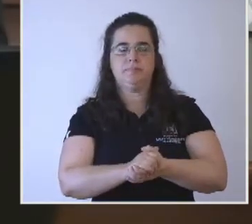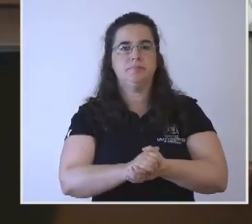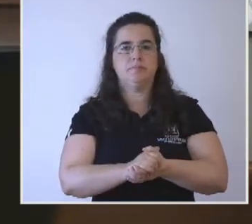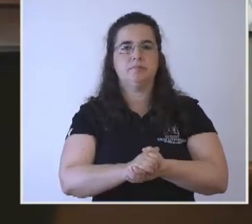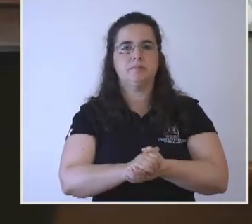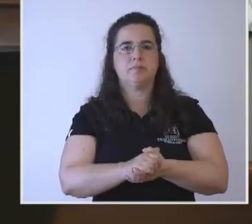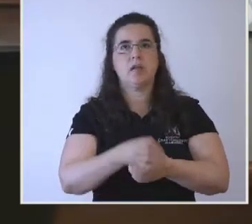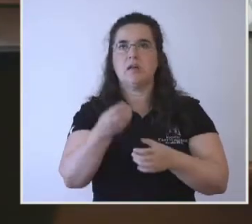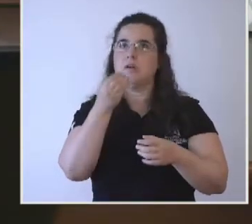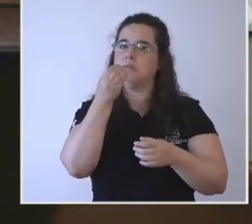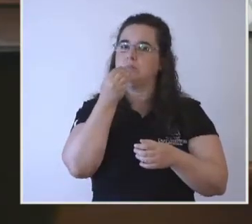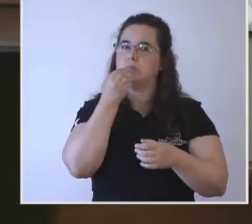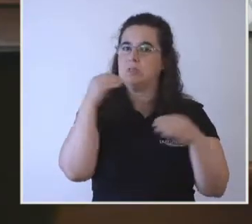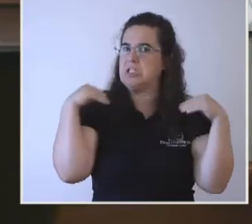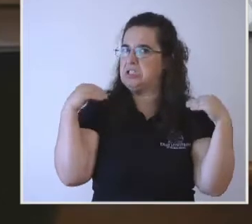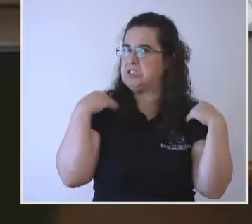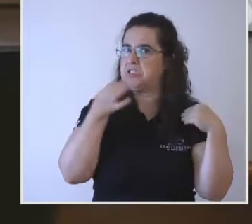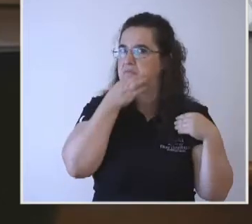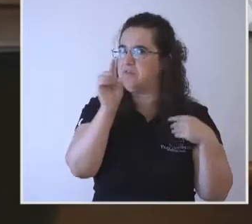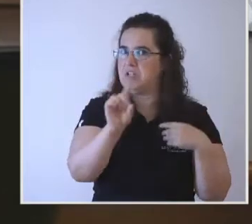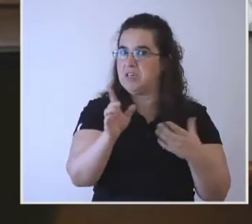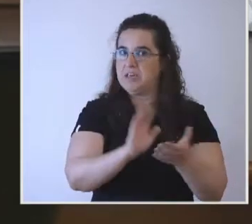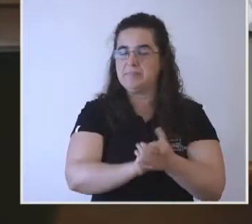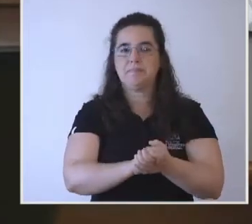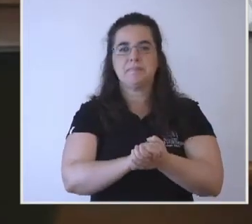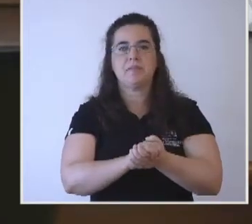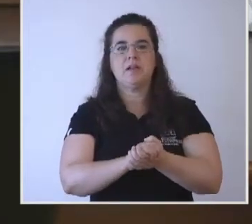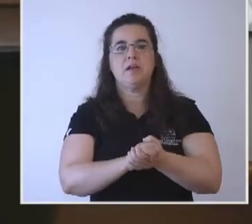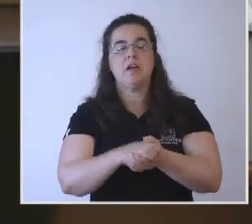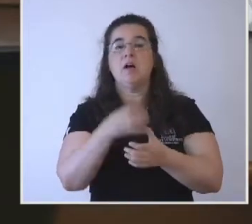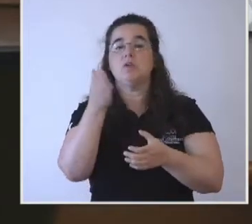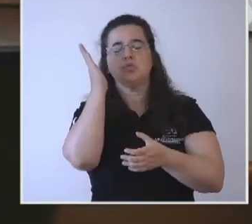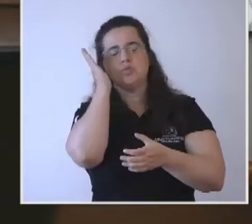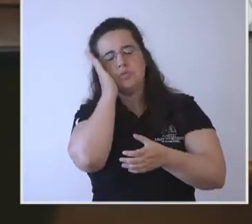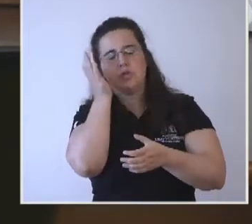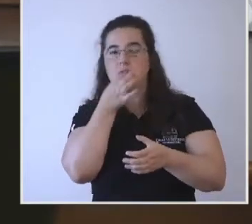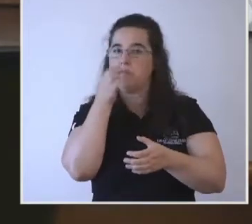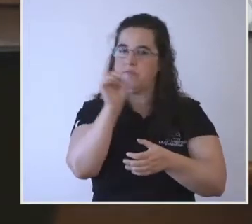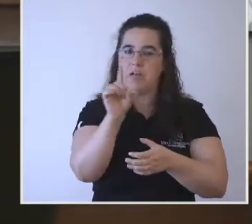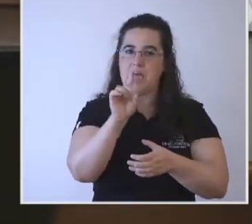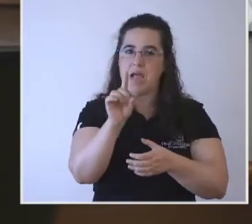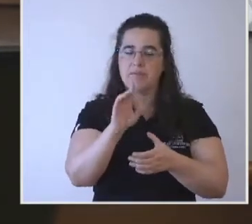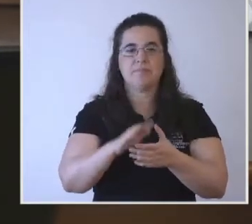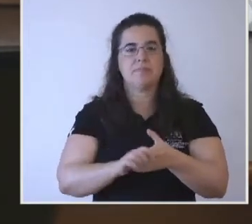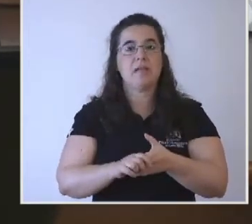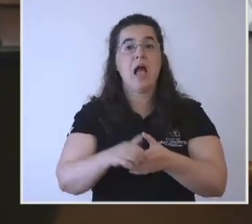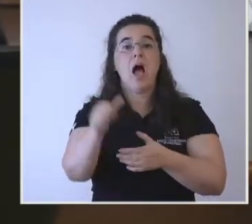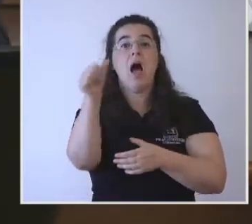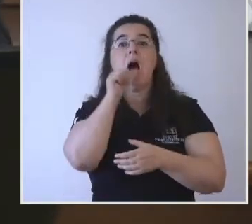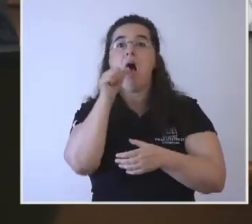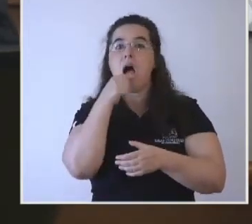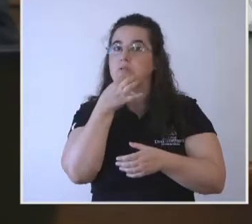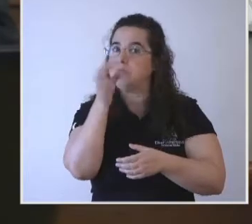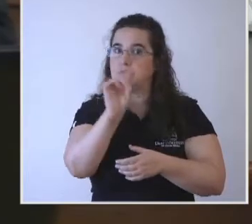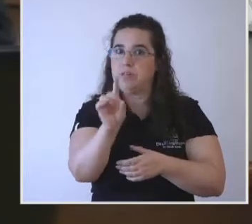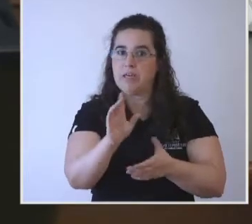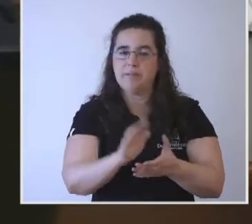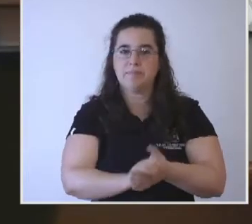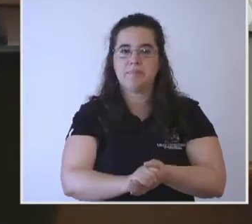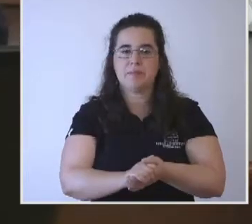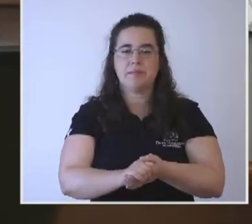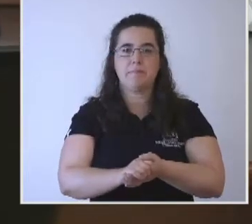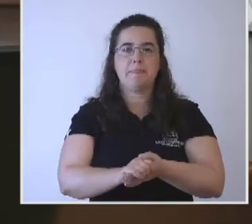Não vos falei do exercício, não vos falei do sono, não vos falei da água, do que é que bebem ou não bebem,